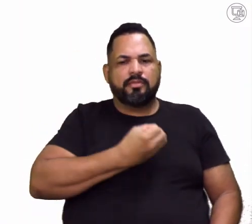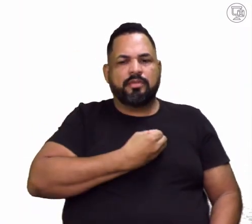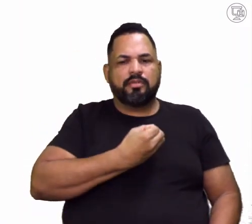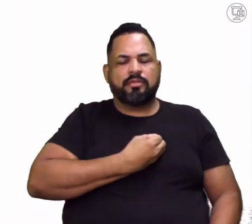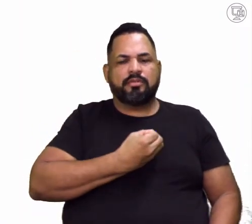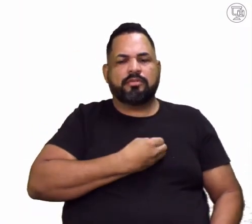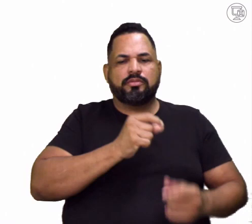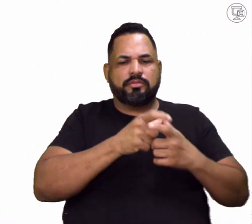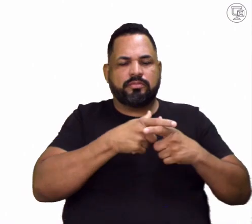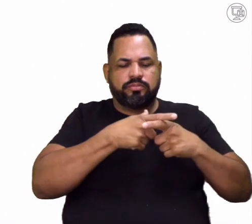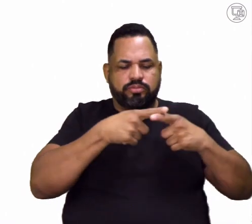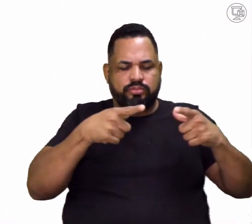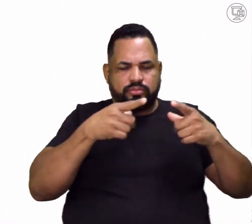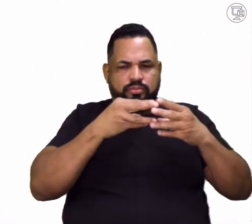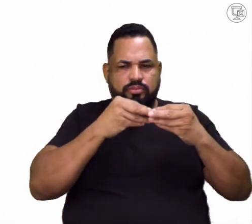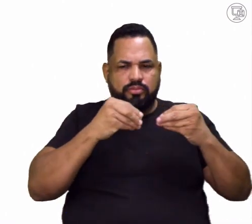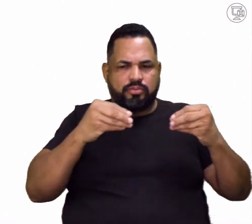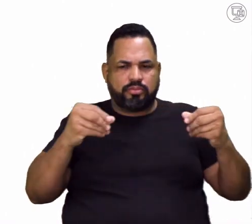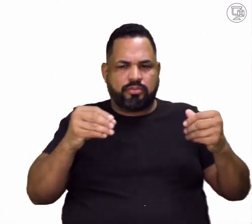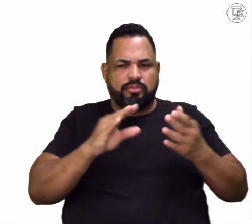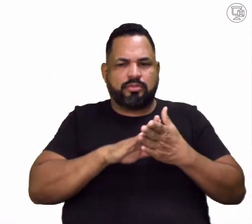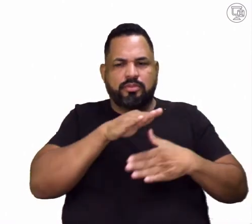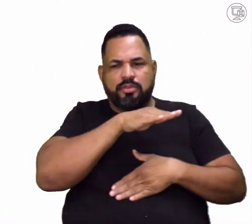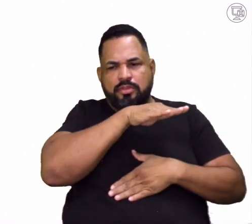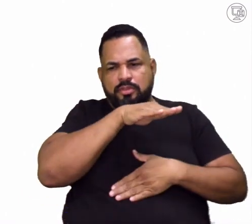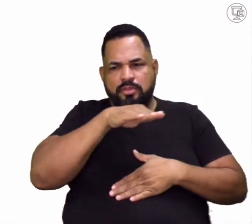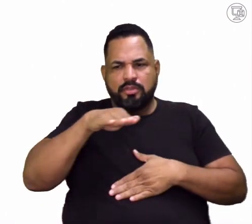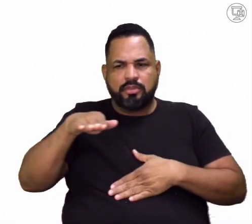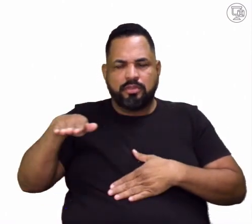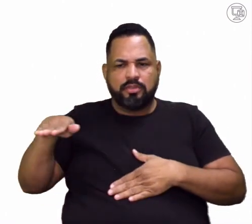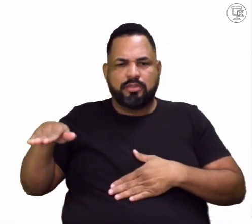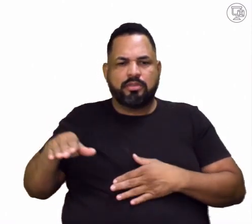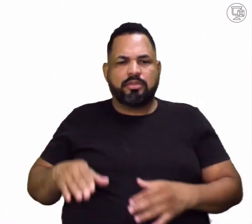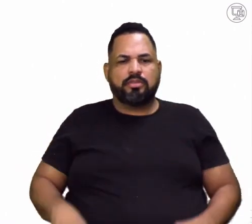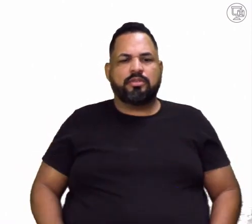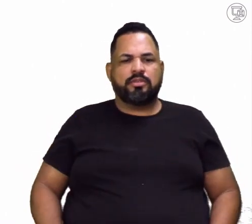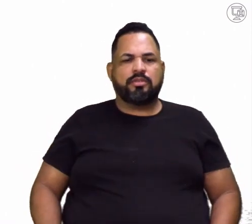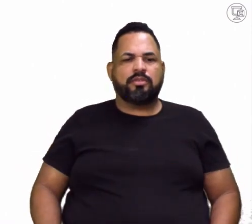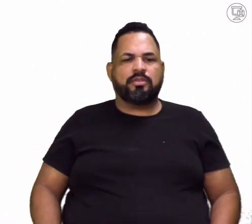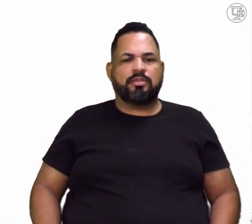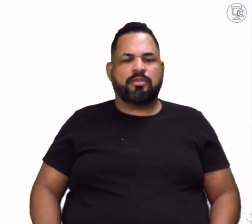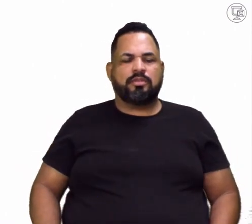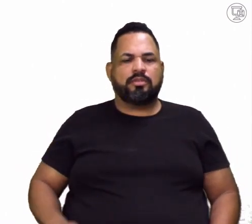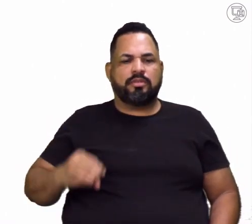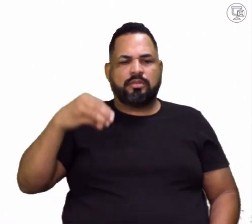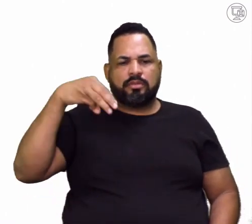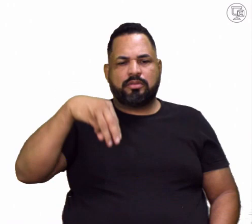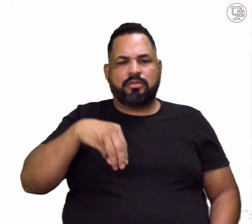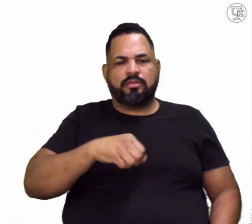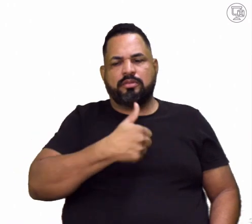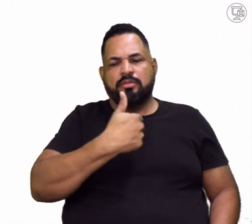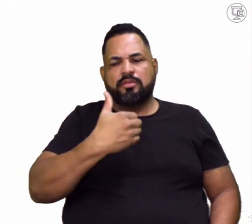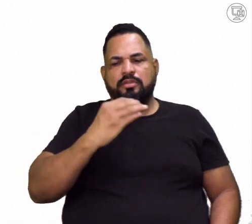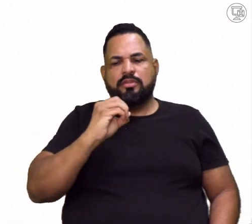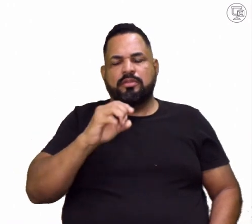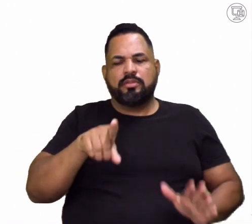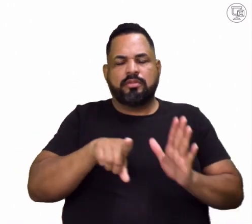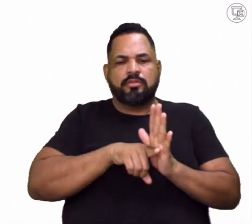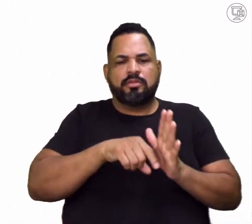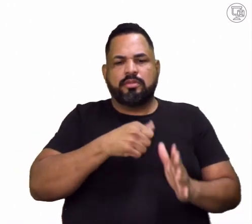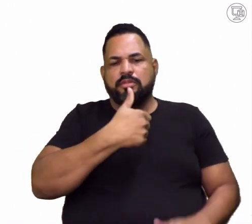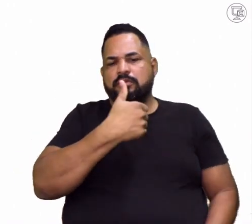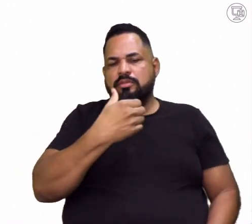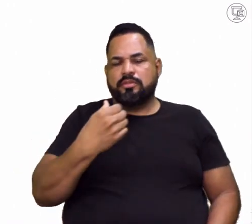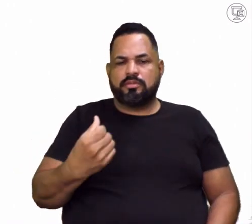concreto armado é 6,8 micro lembrando pessoal que esse micro aqui é 10 a menos 6 então fica